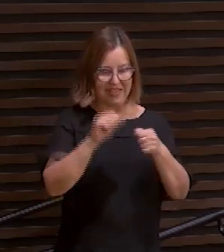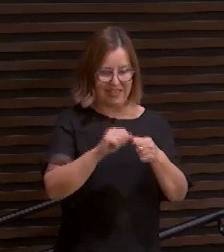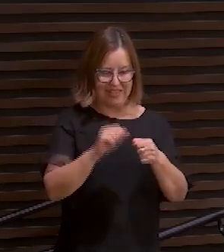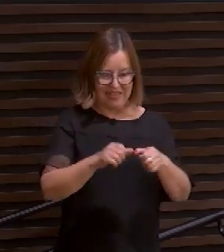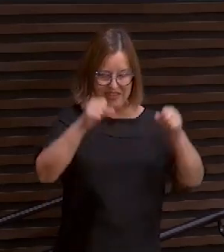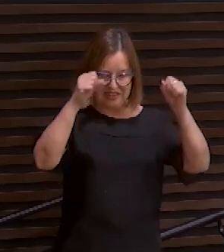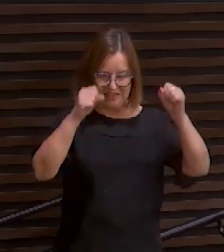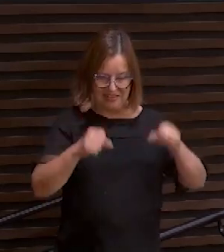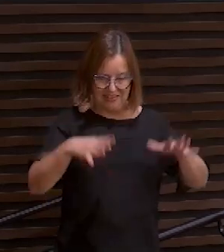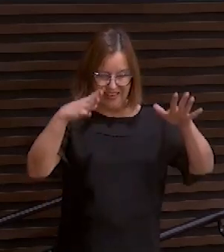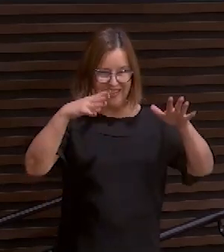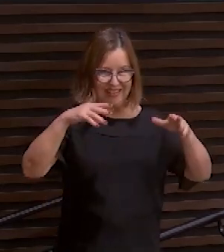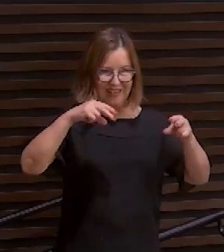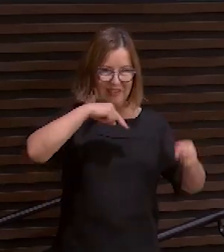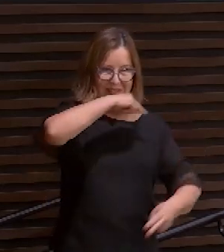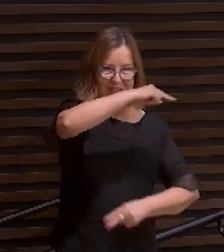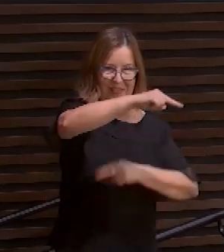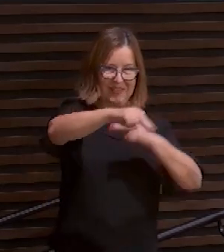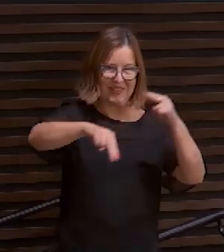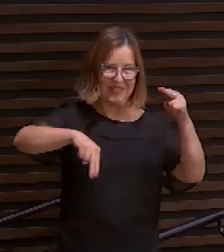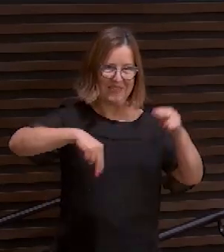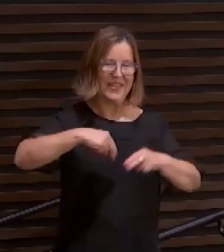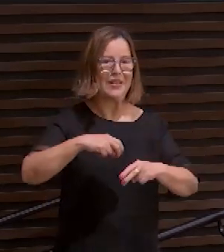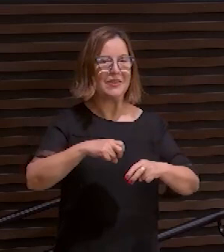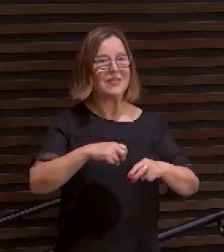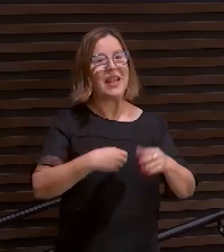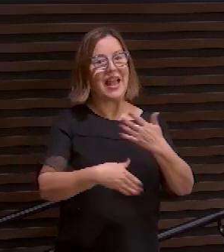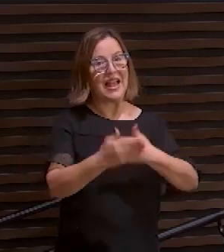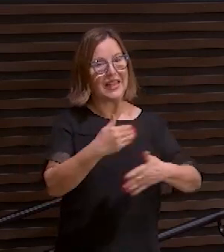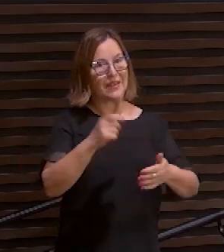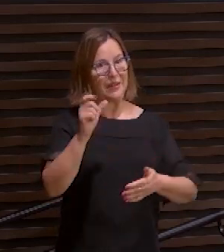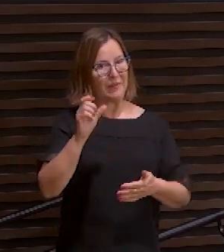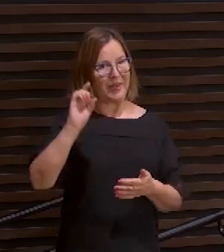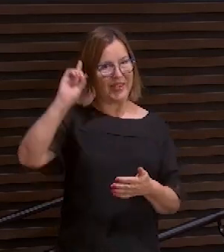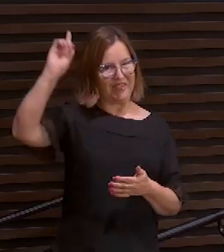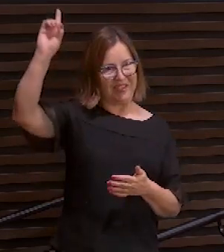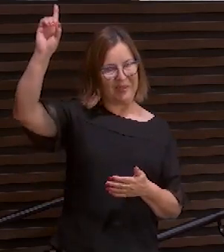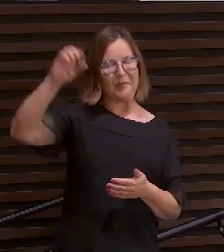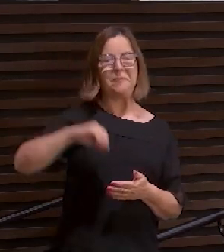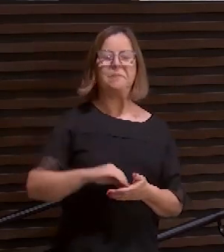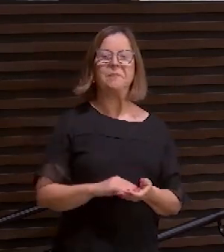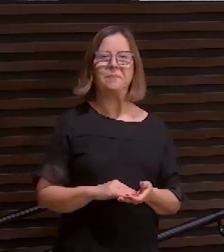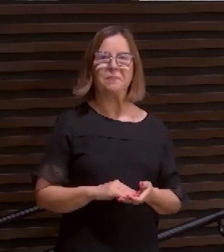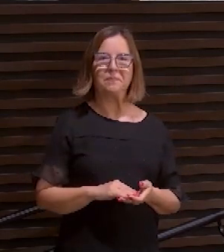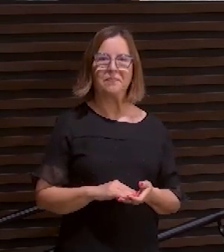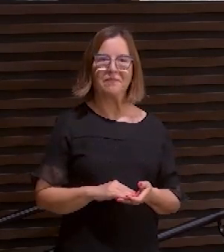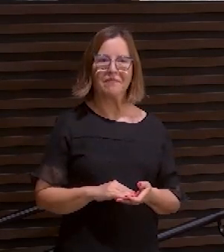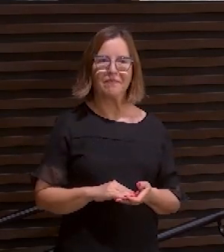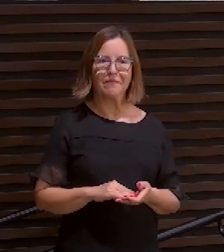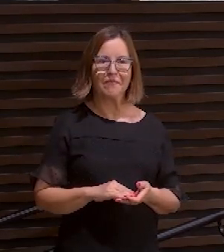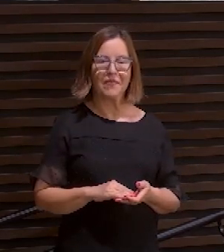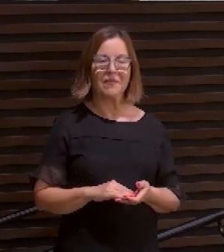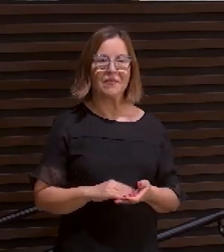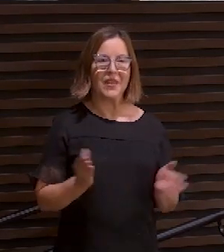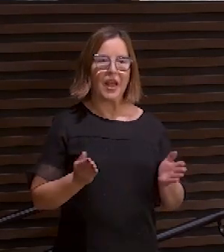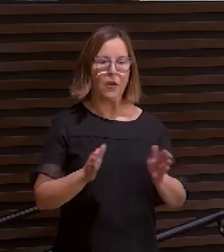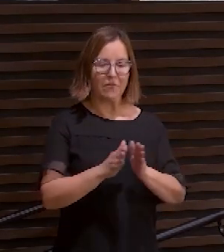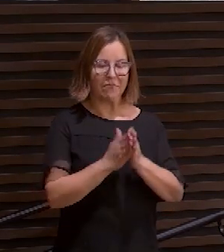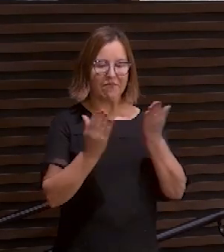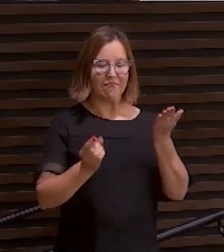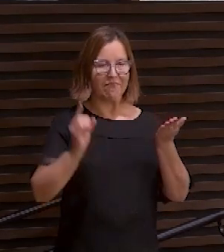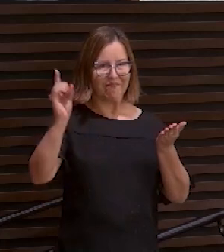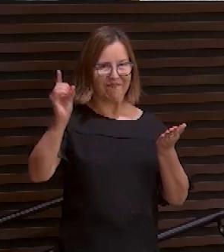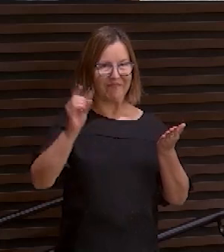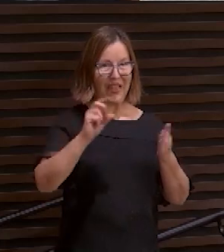universo pela palavra de Deus. Então vamos voltar ao primeiro versículo. Abra aí a sua Bíblia.